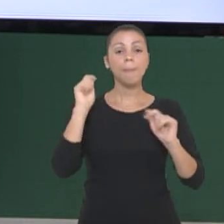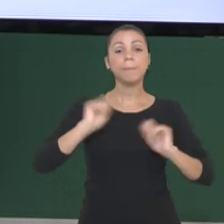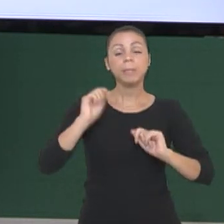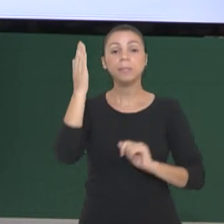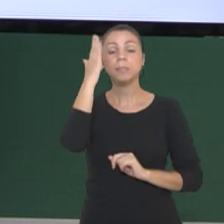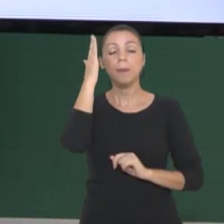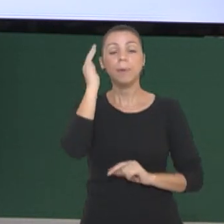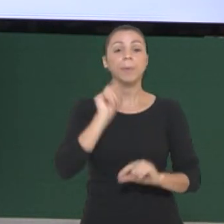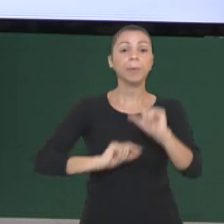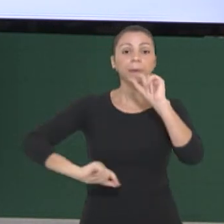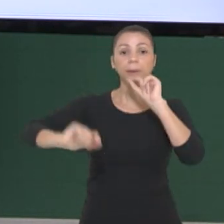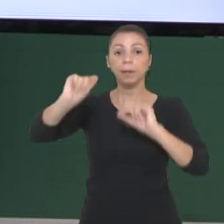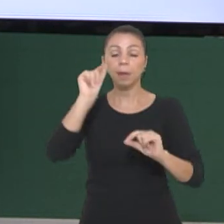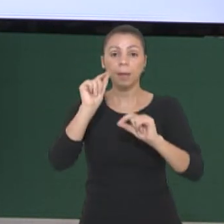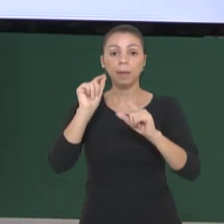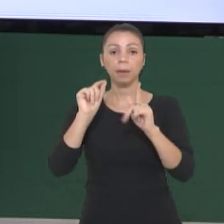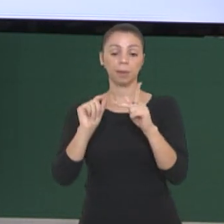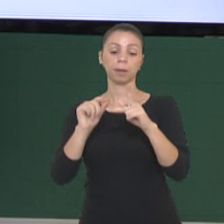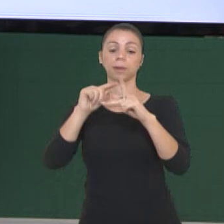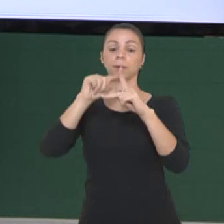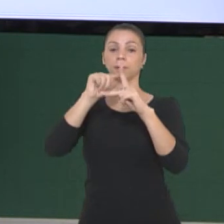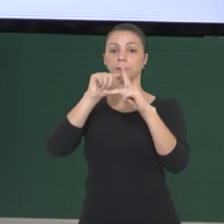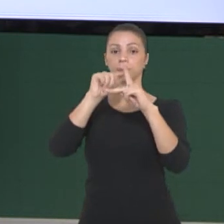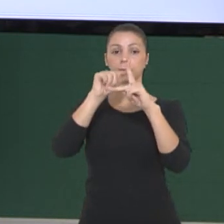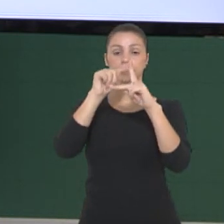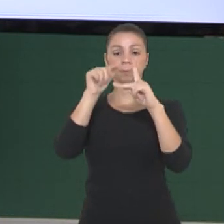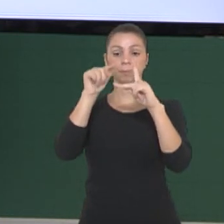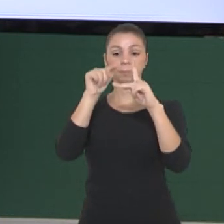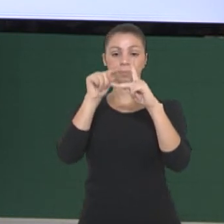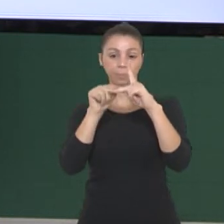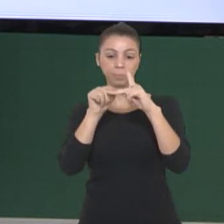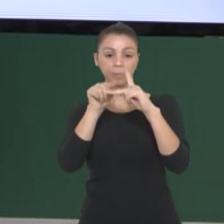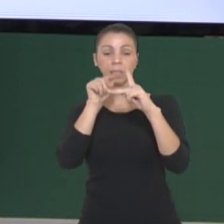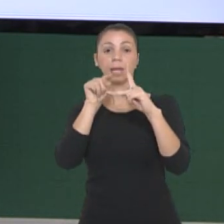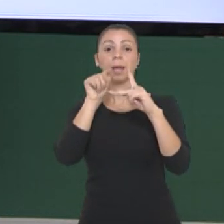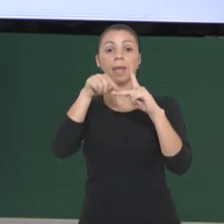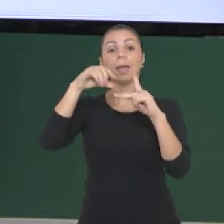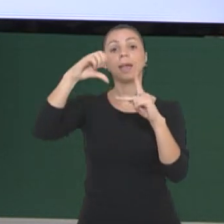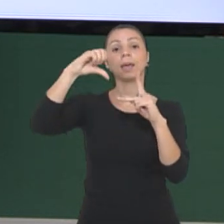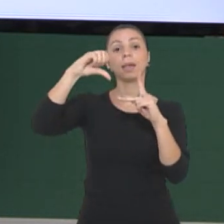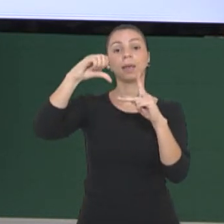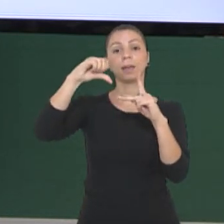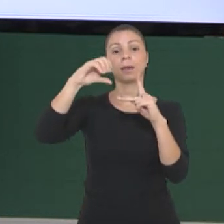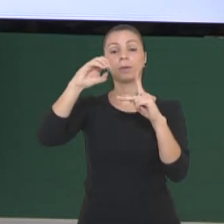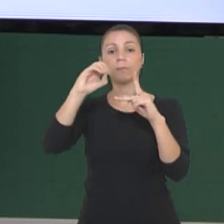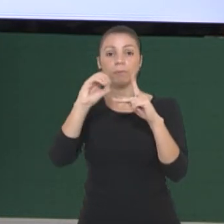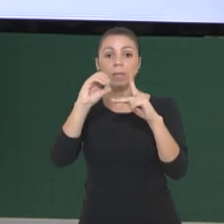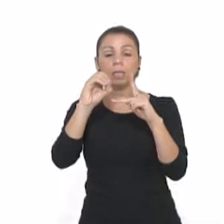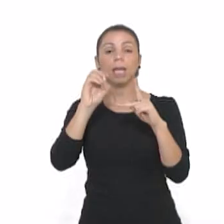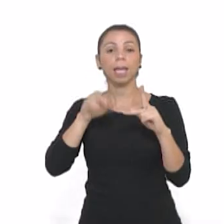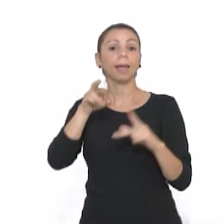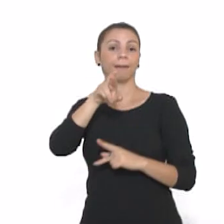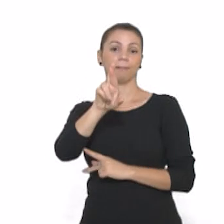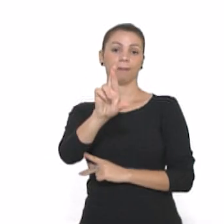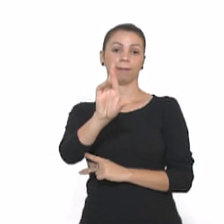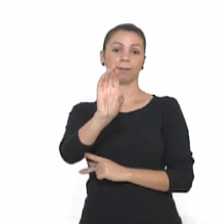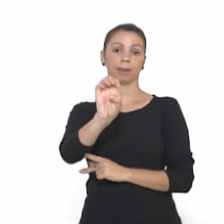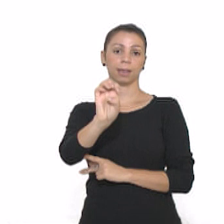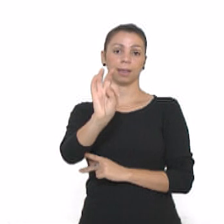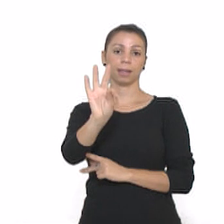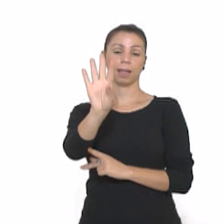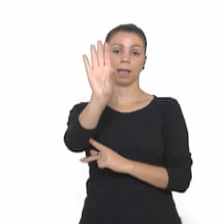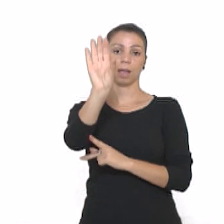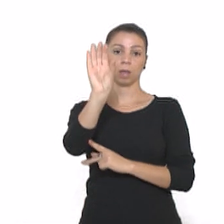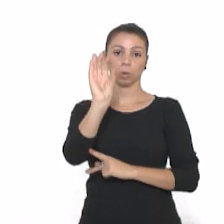o ângulo de 90 graus é um ângulo reto, então logo eu vou ter o quê? Um triângulo